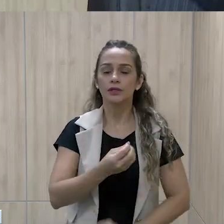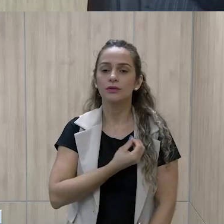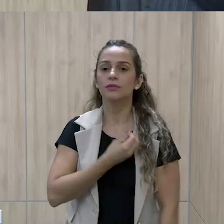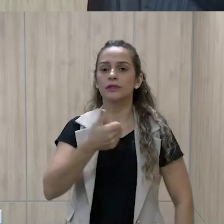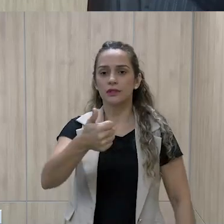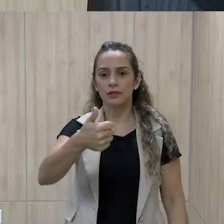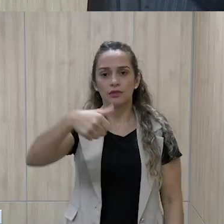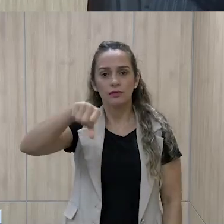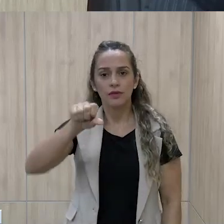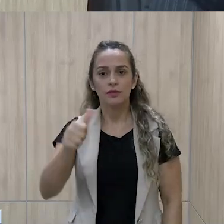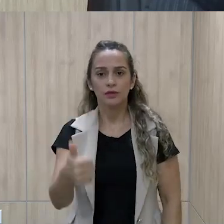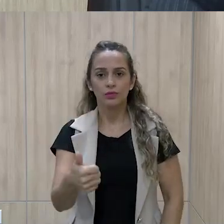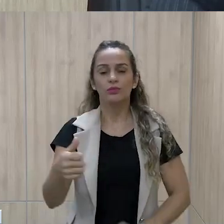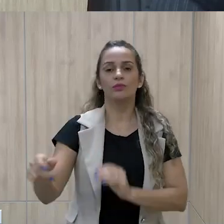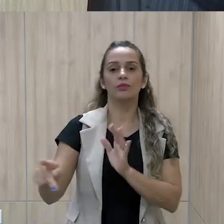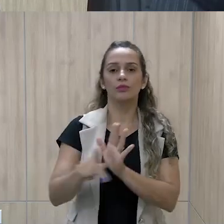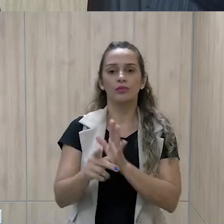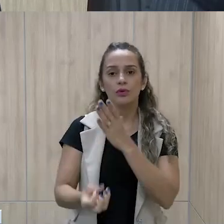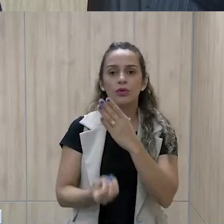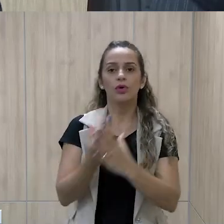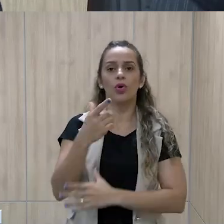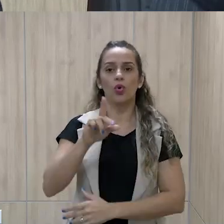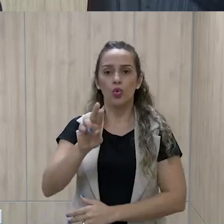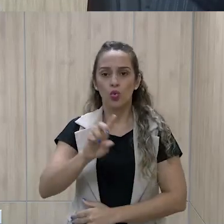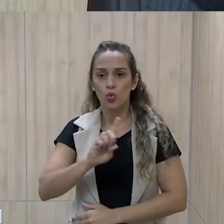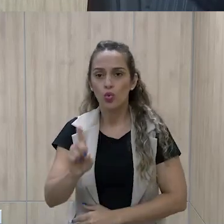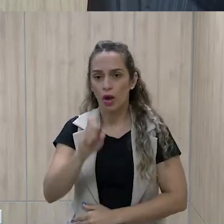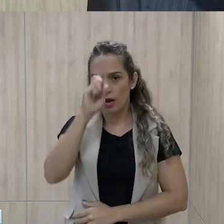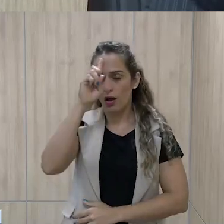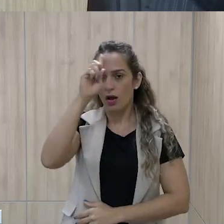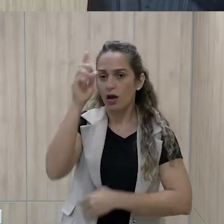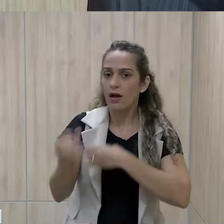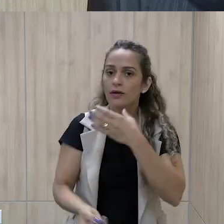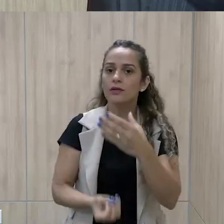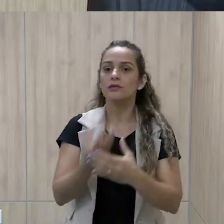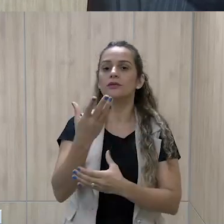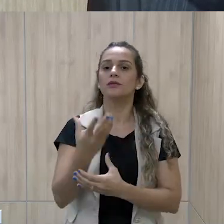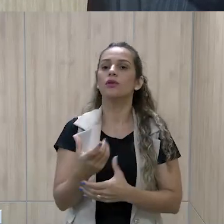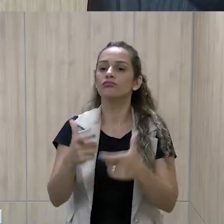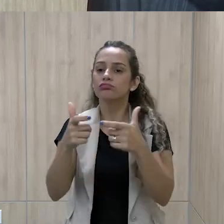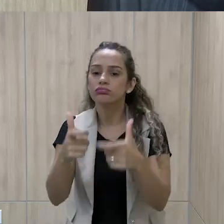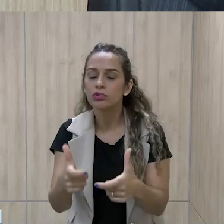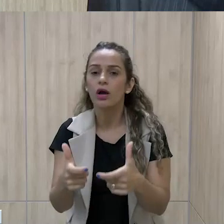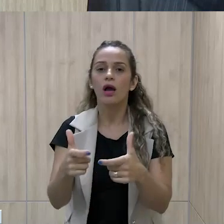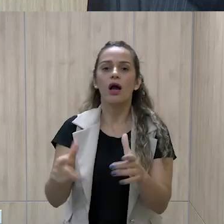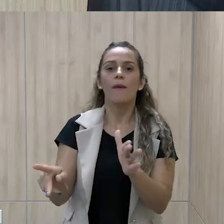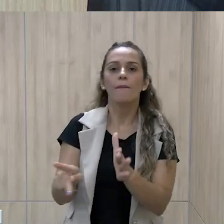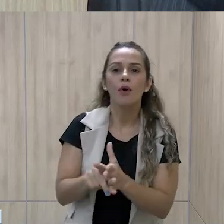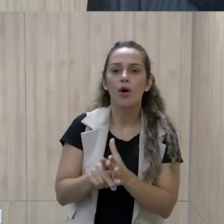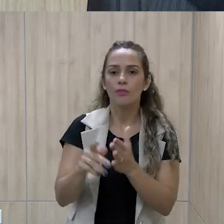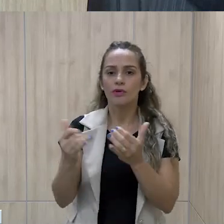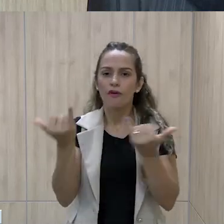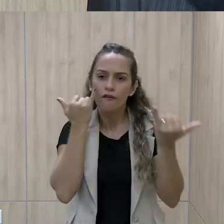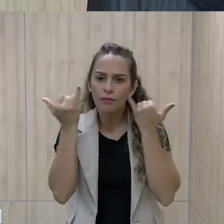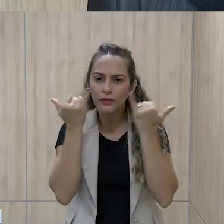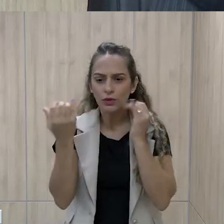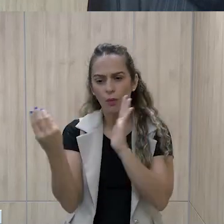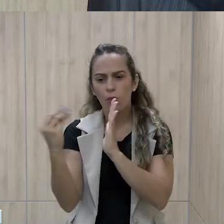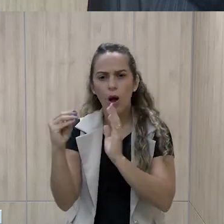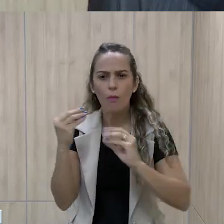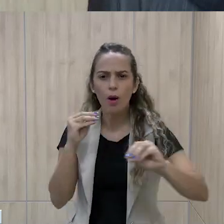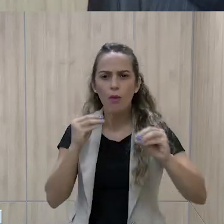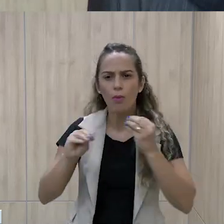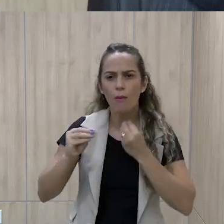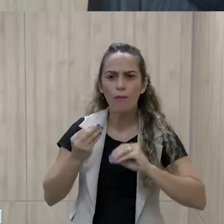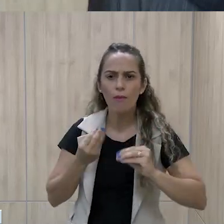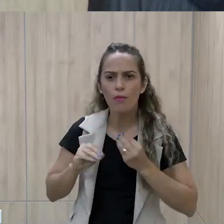projeto de lei número 191 de autoria Deputado Luiz do hospital dispõe sobre a criação do banco de dados para armazenamento de